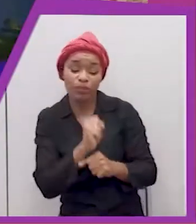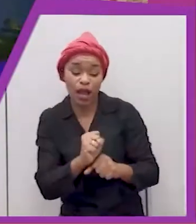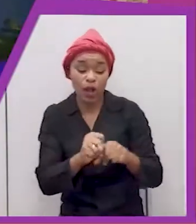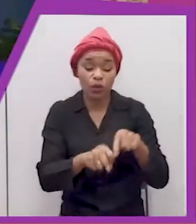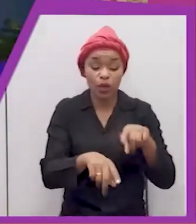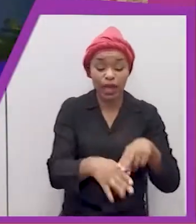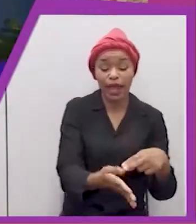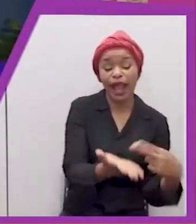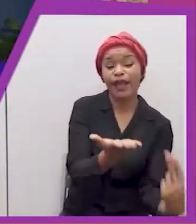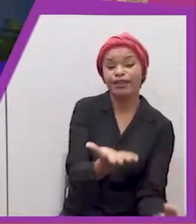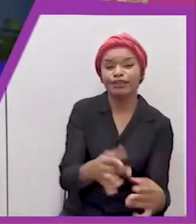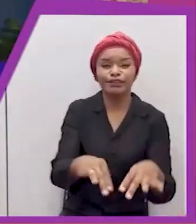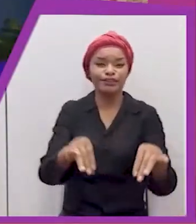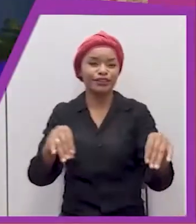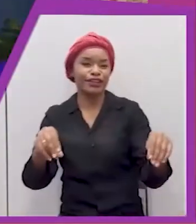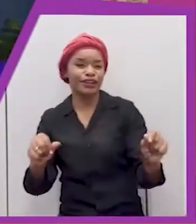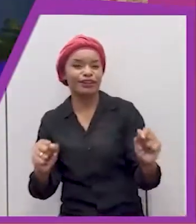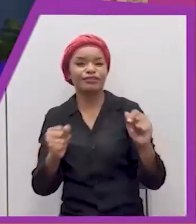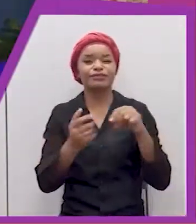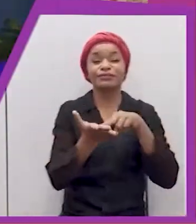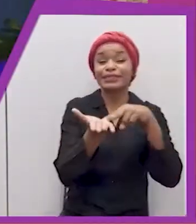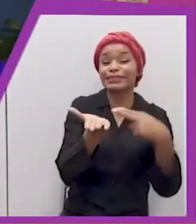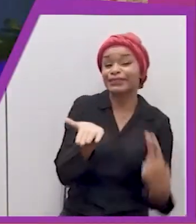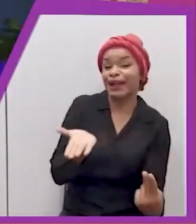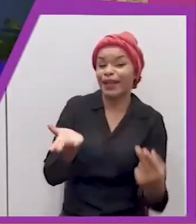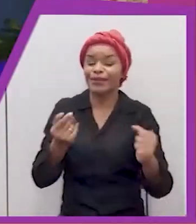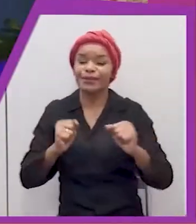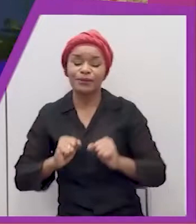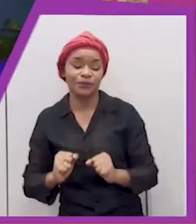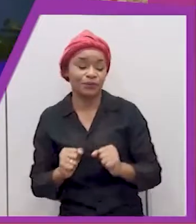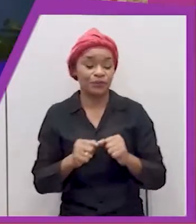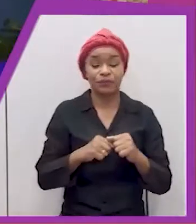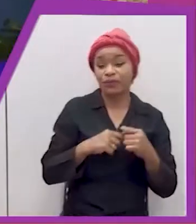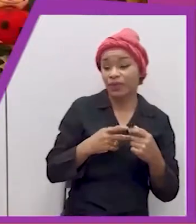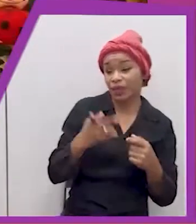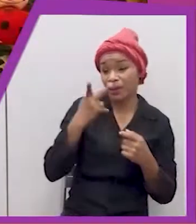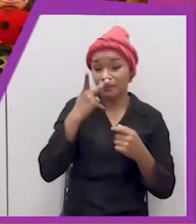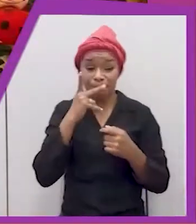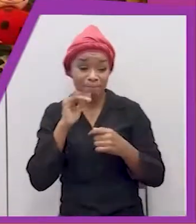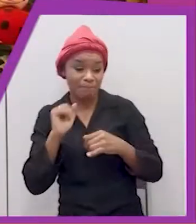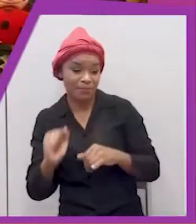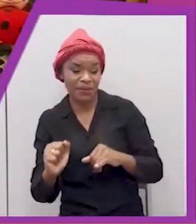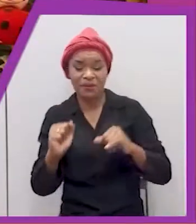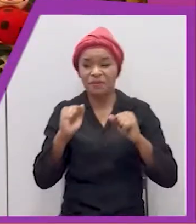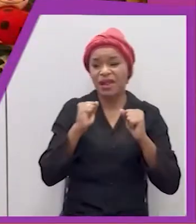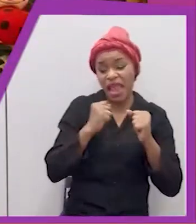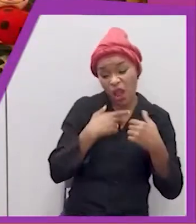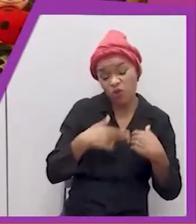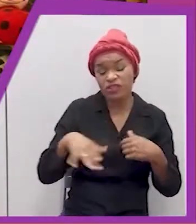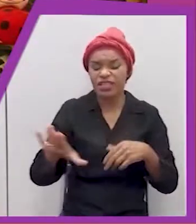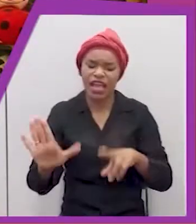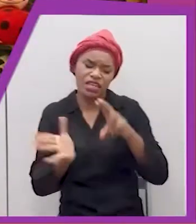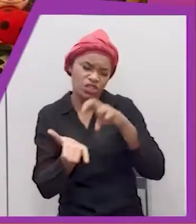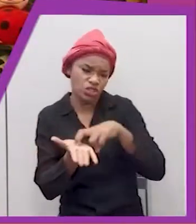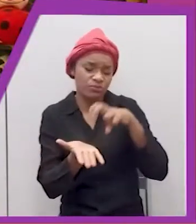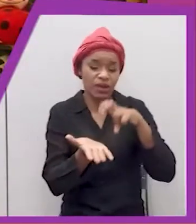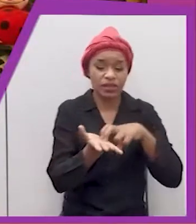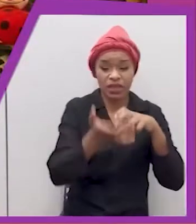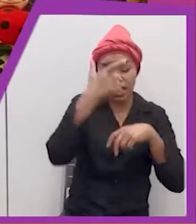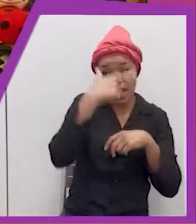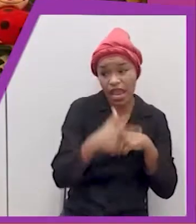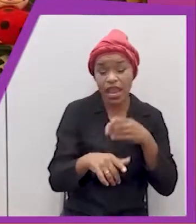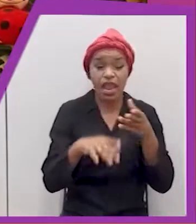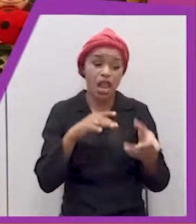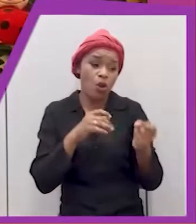Santo quem comeu foi o totó quando pão caiu no São